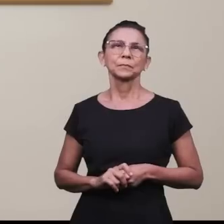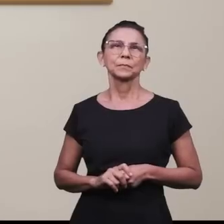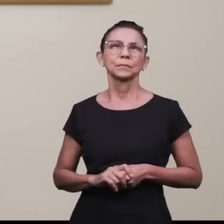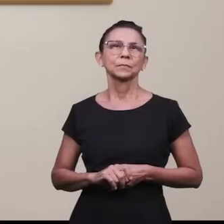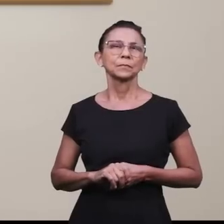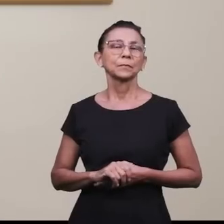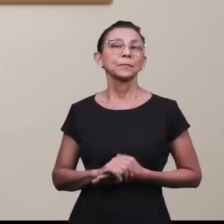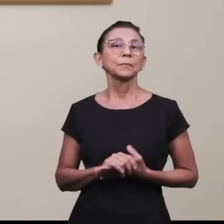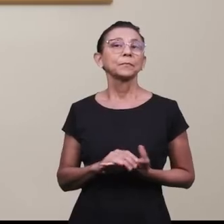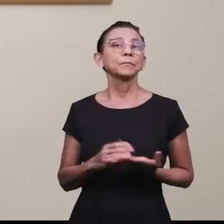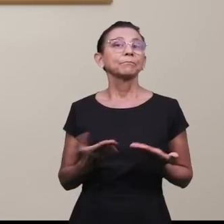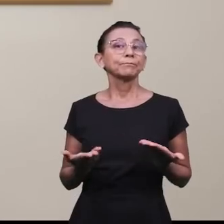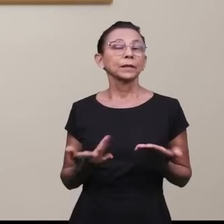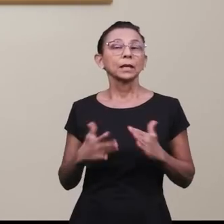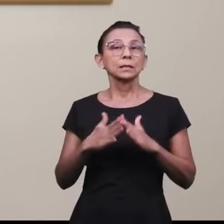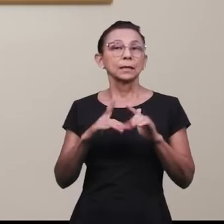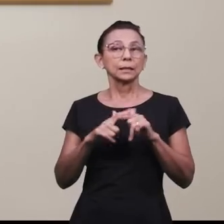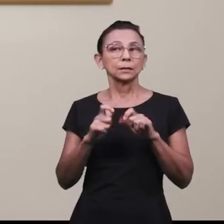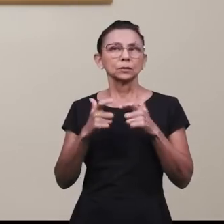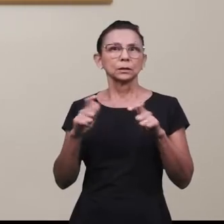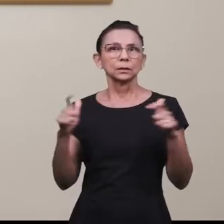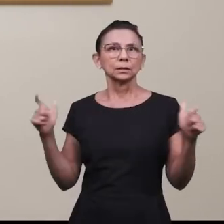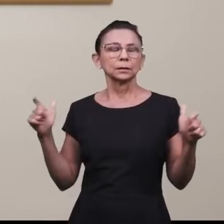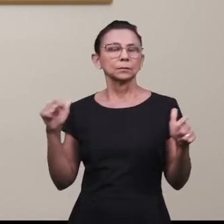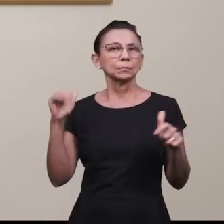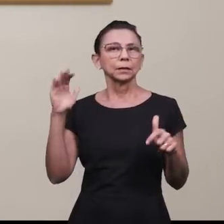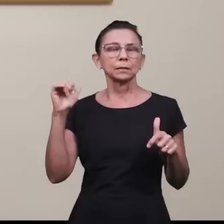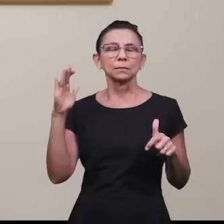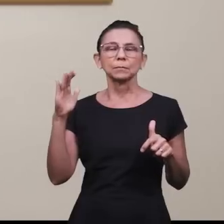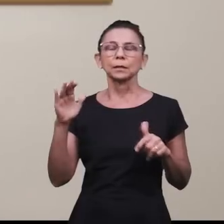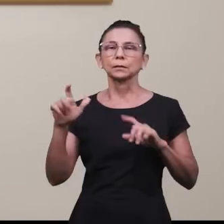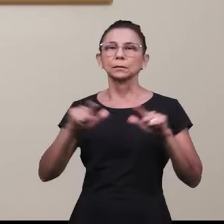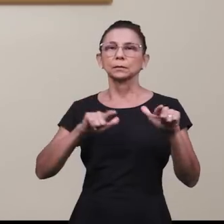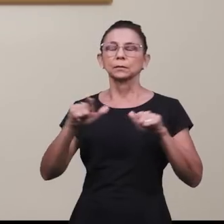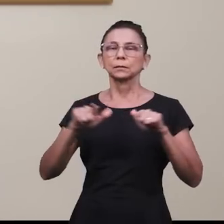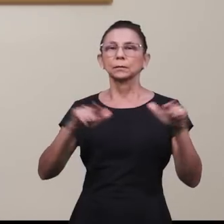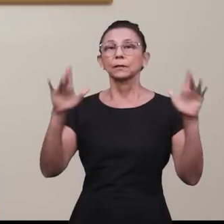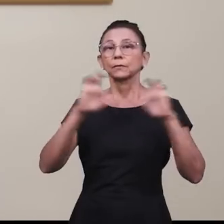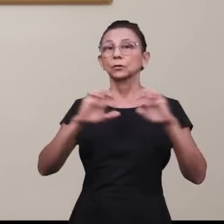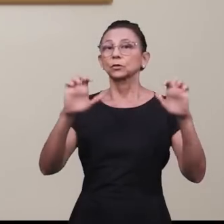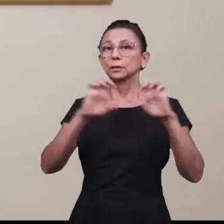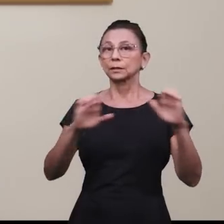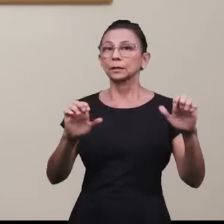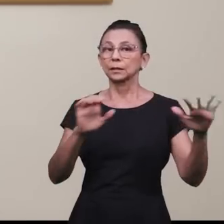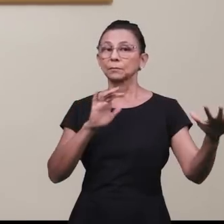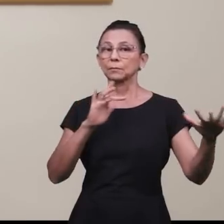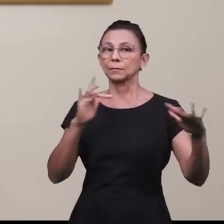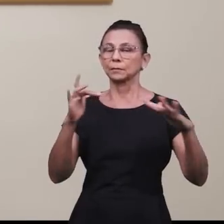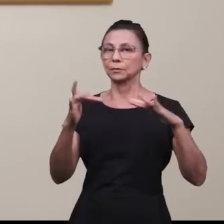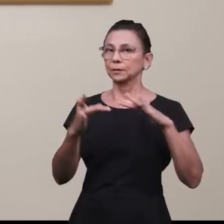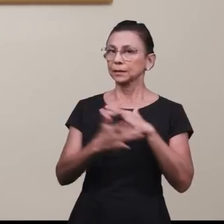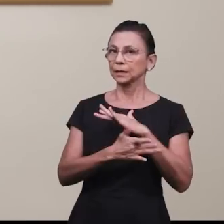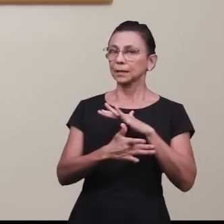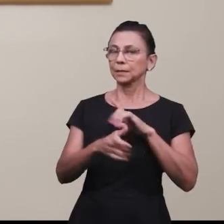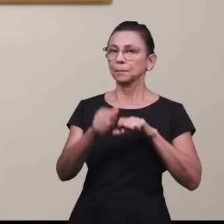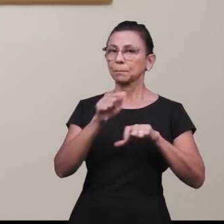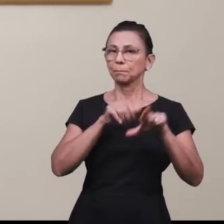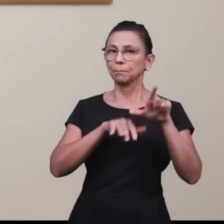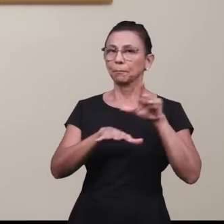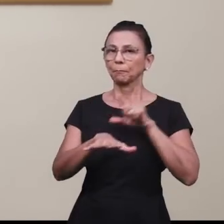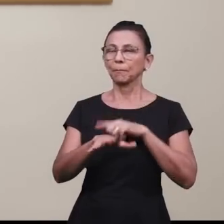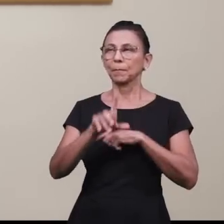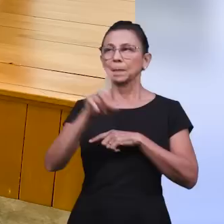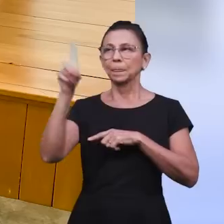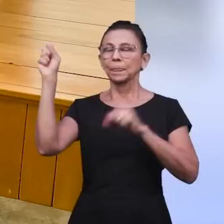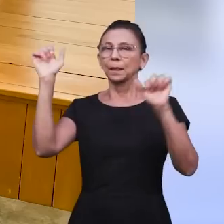Senhor tem abençoado e novos visitantes que estão tendo a oportunidade de conhecer a obra do Espírito Santo. Louvado seja o nome do